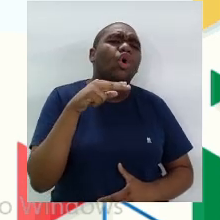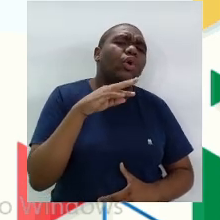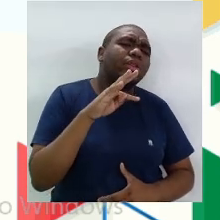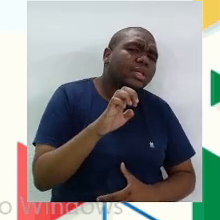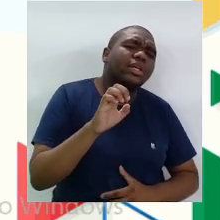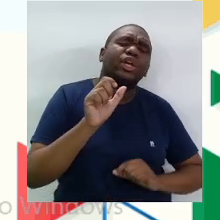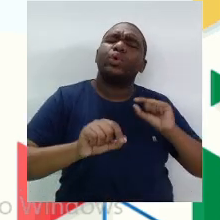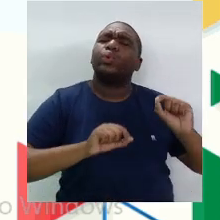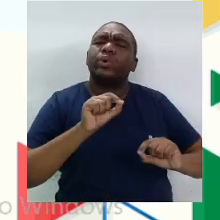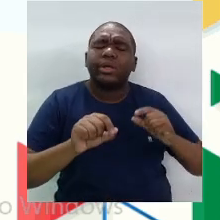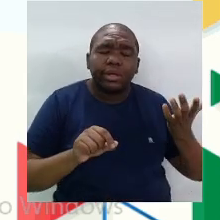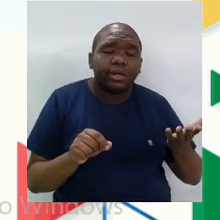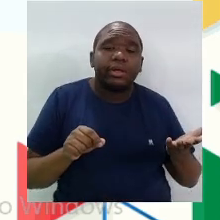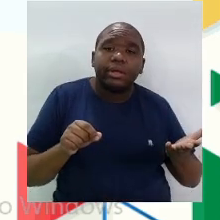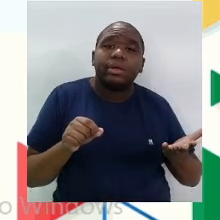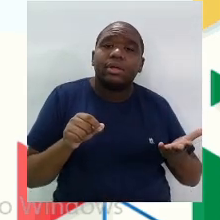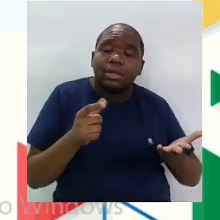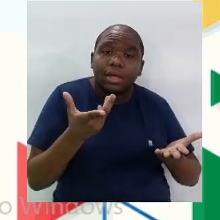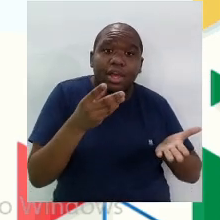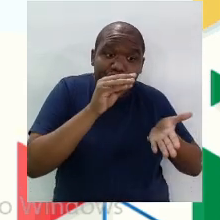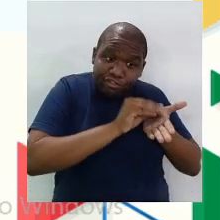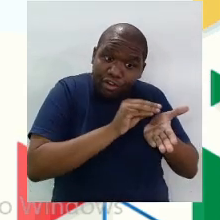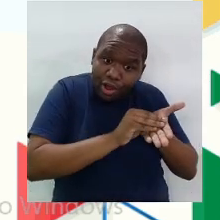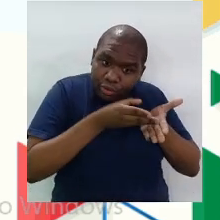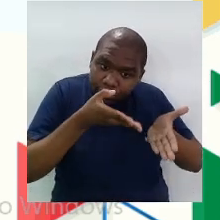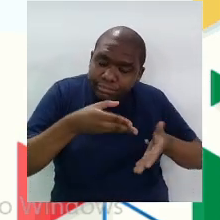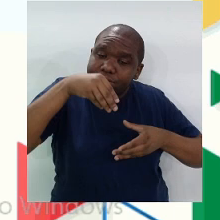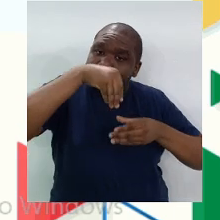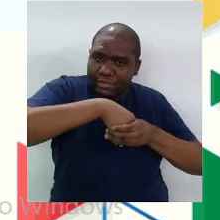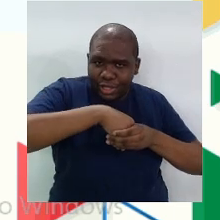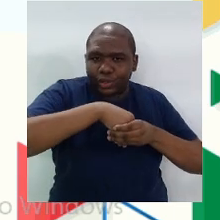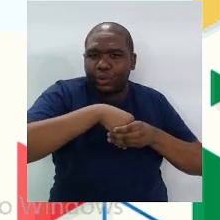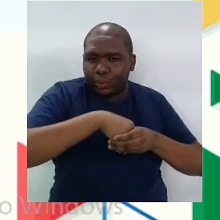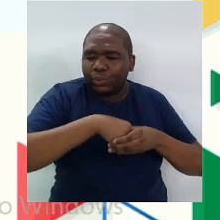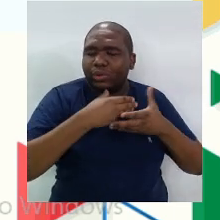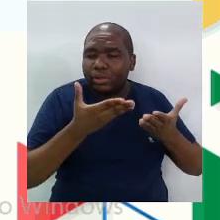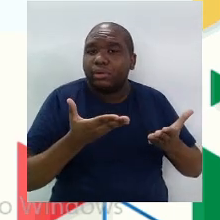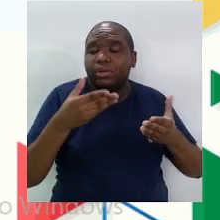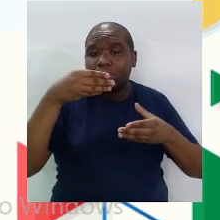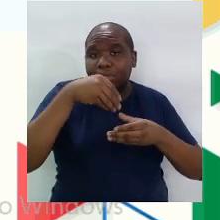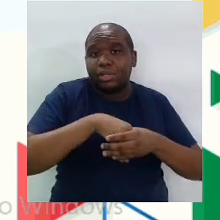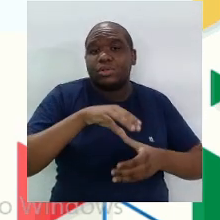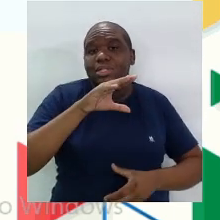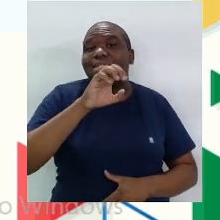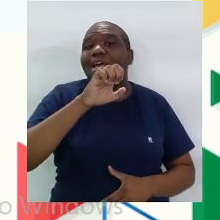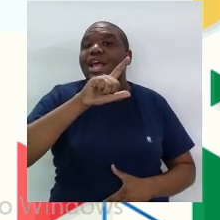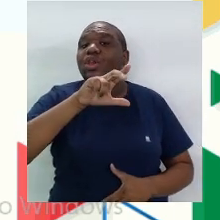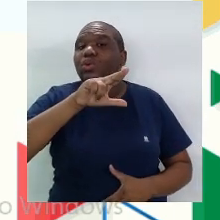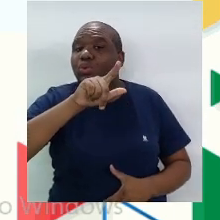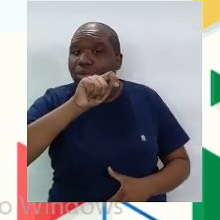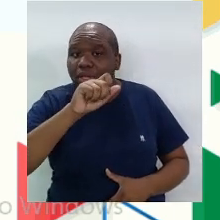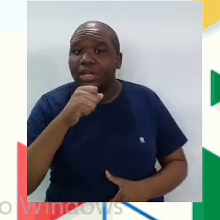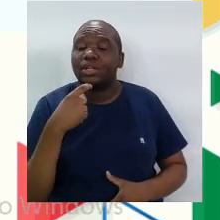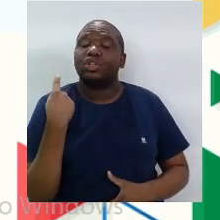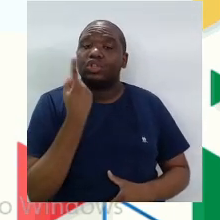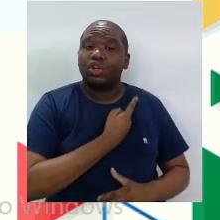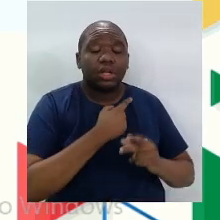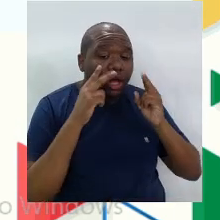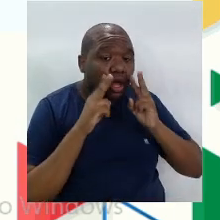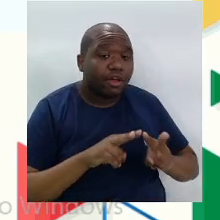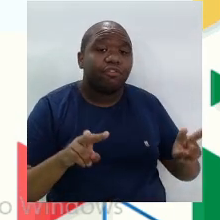justamente a ausência desse núcleo que é delimitado. Nessas células observa-se apenas